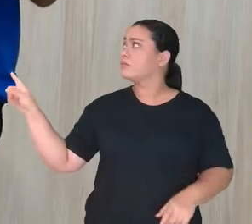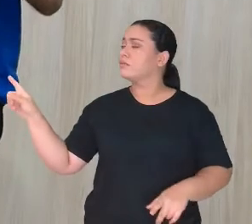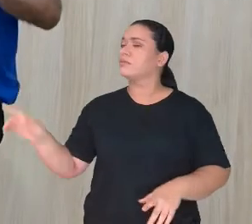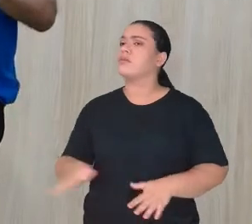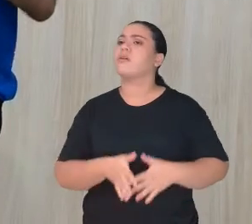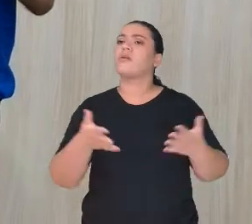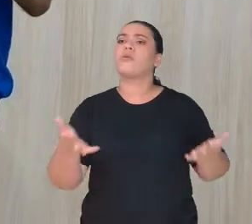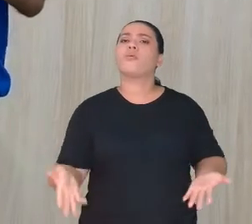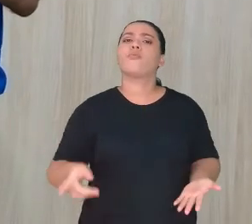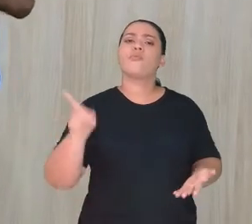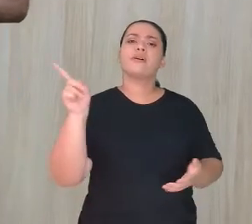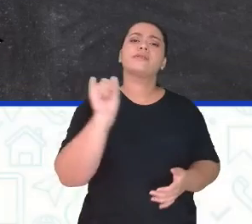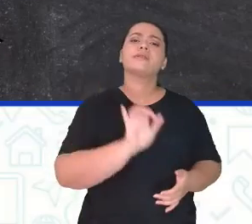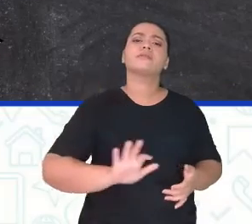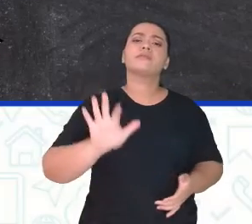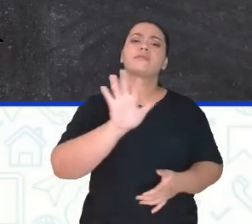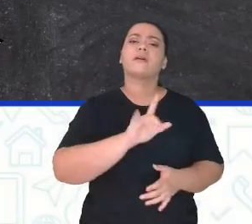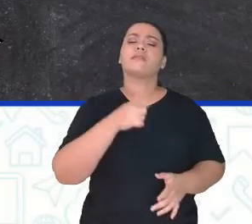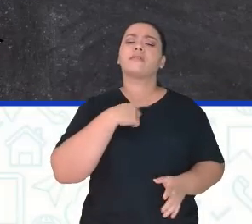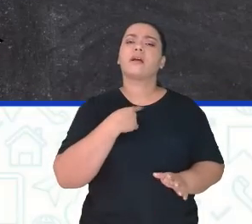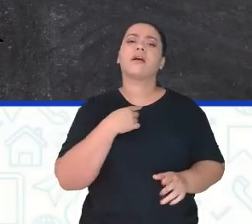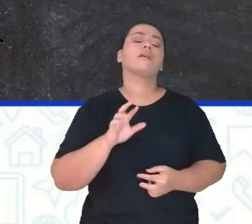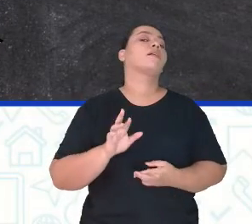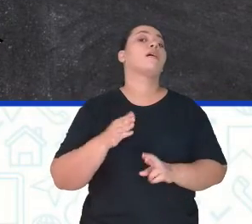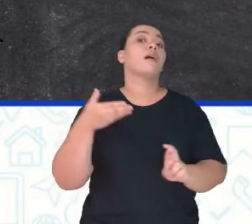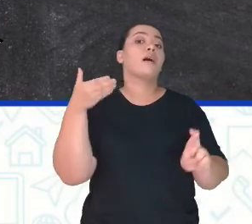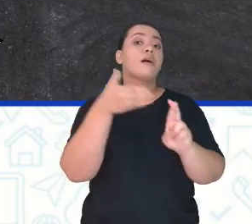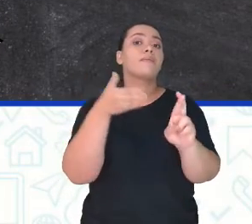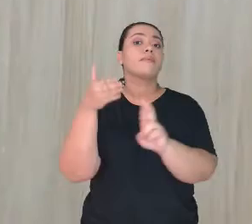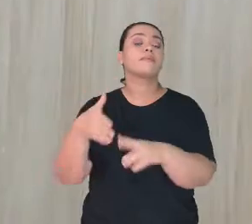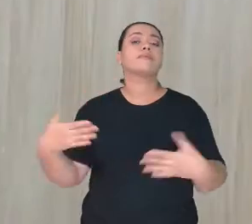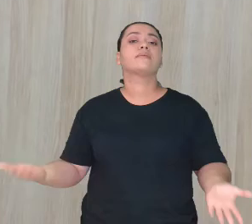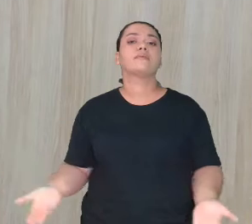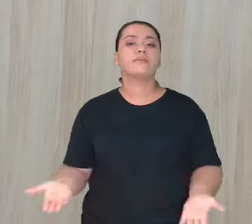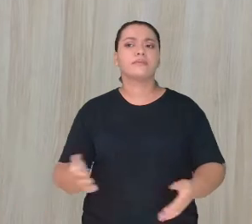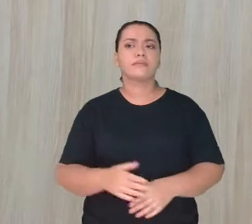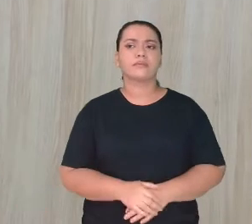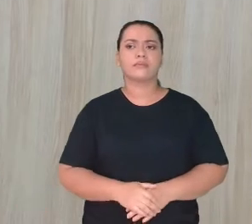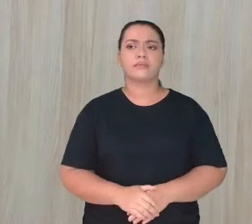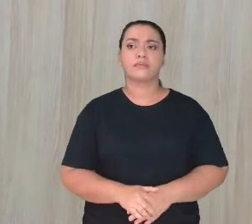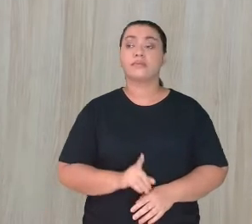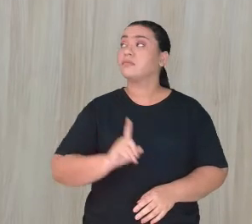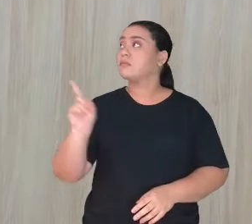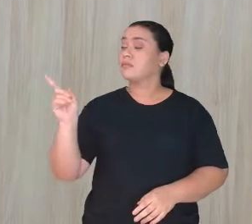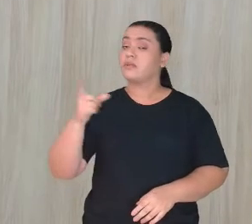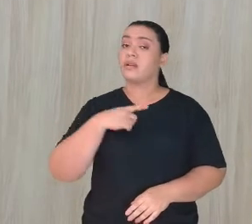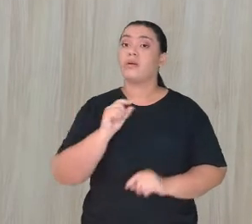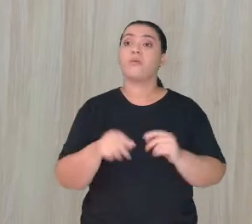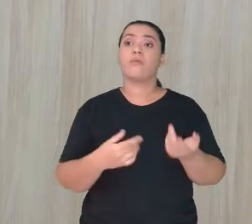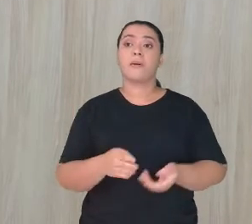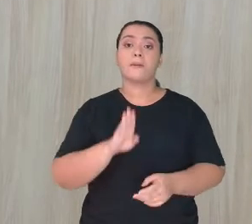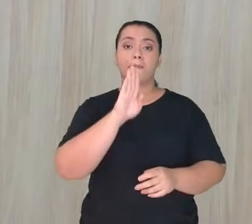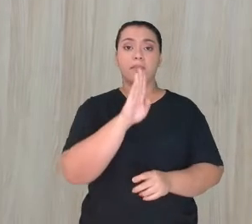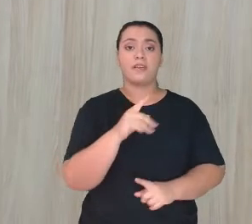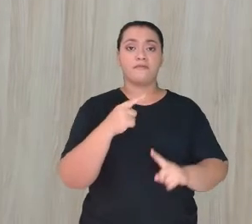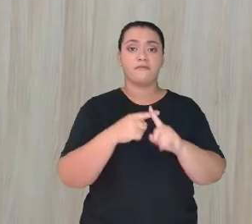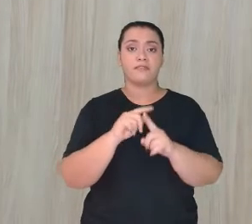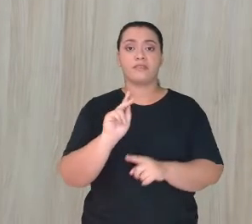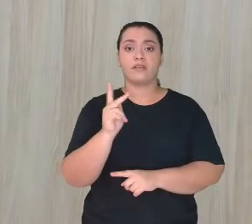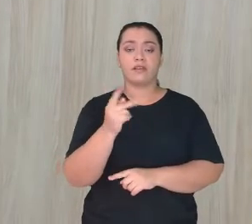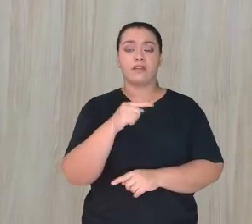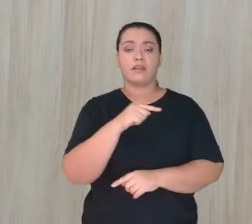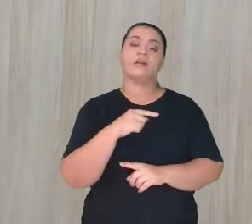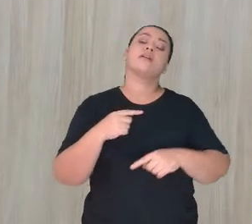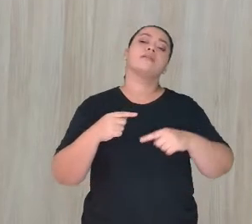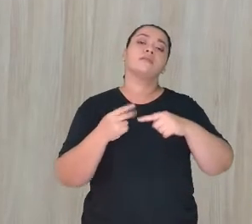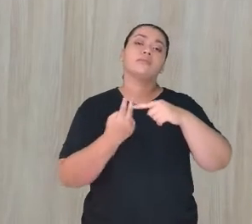quais figuras representam cada uma delas. Ó, essa daqui, por exemplo, que figura corresponde a base vezes altura sobre